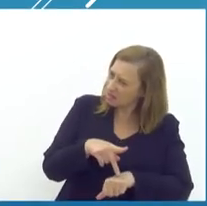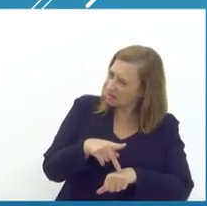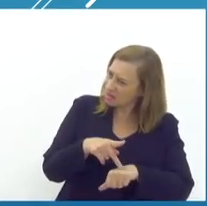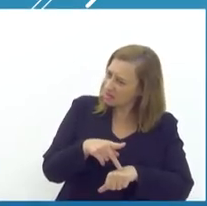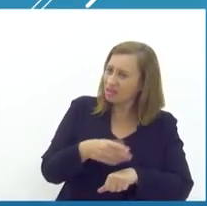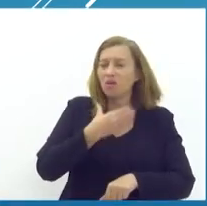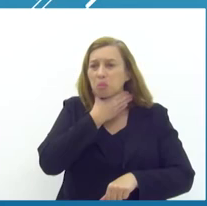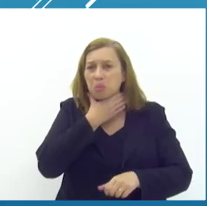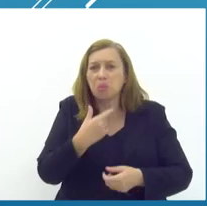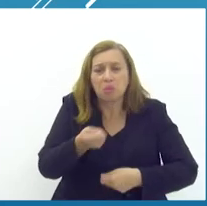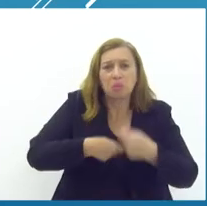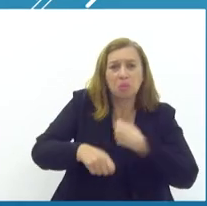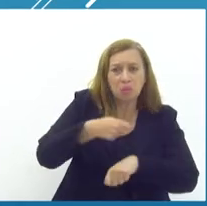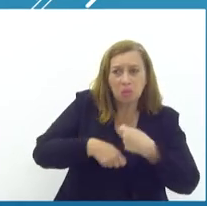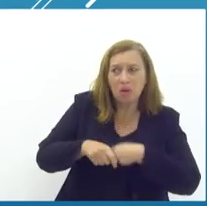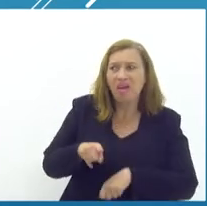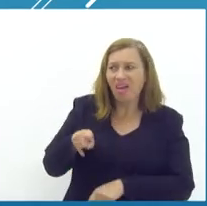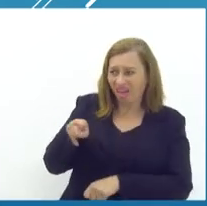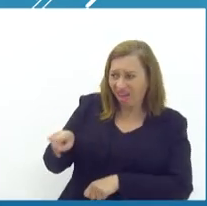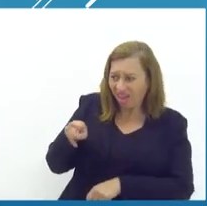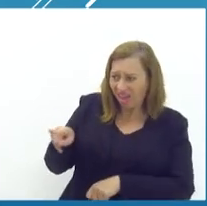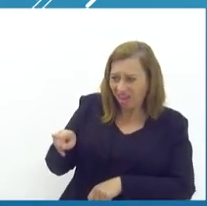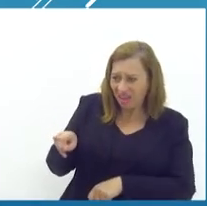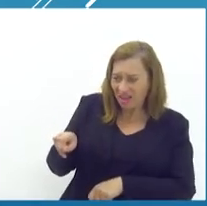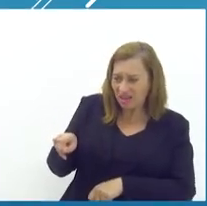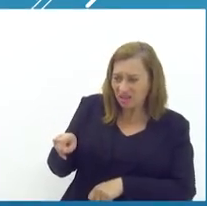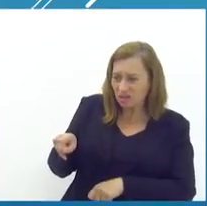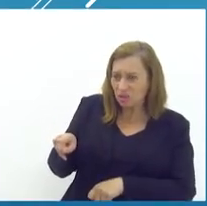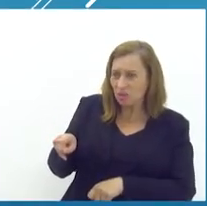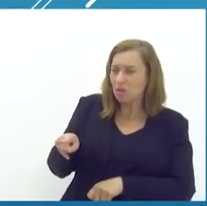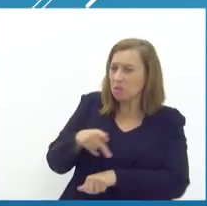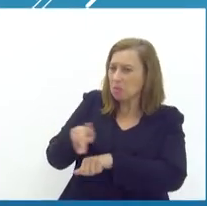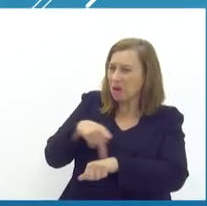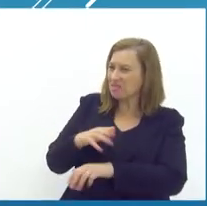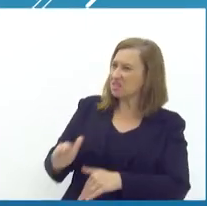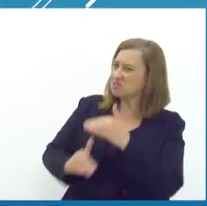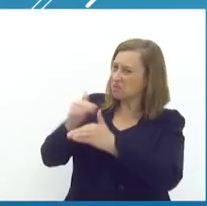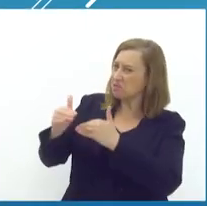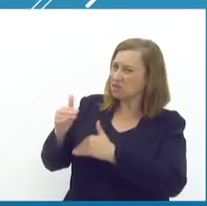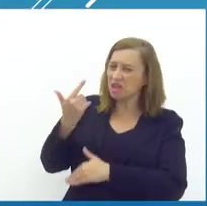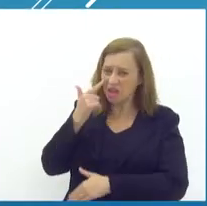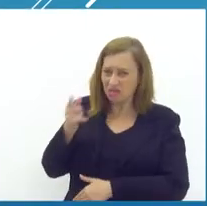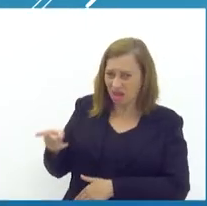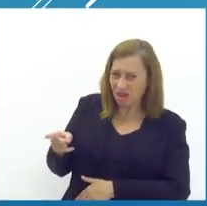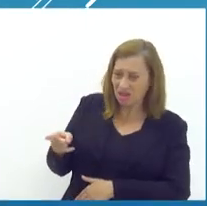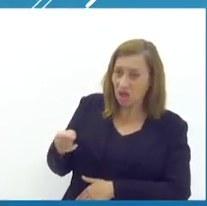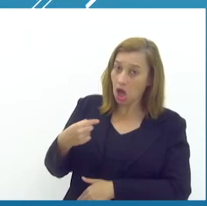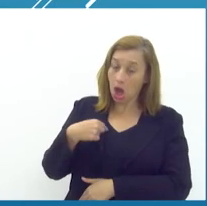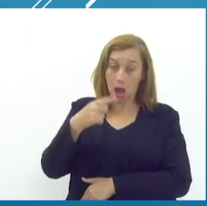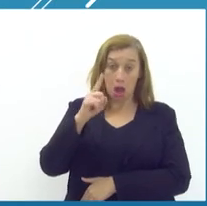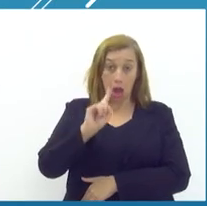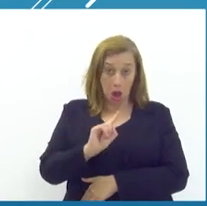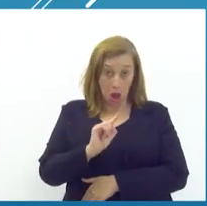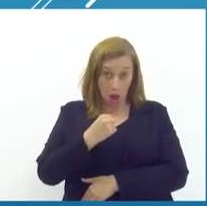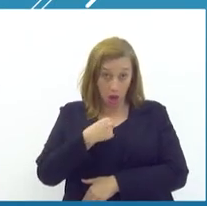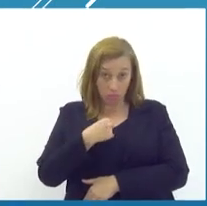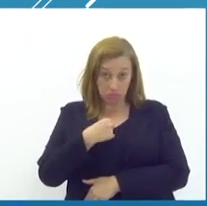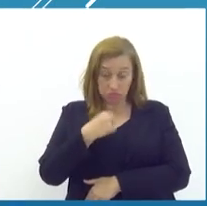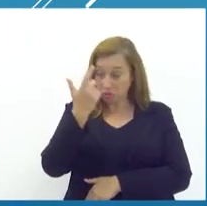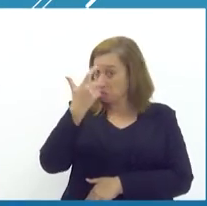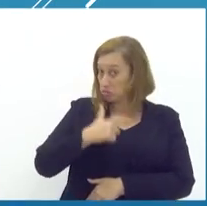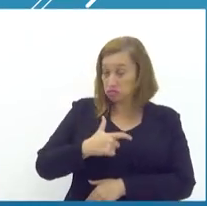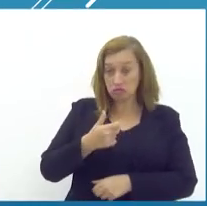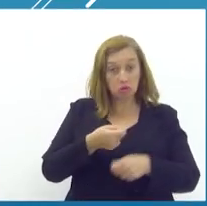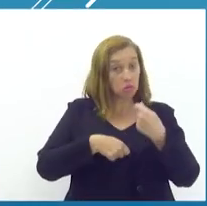é o que vai fazer o país crescer eu não sou economia jurídica mas fiz questão de estudar um século do PIB